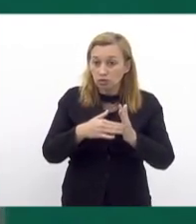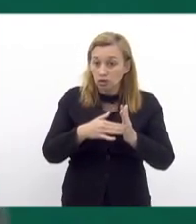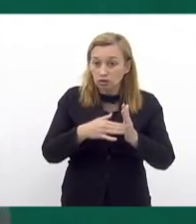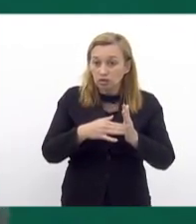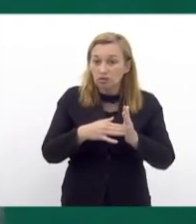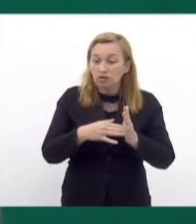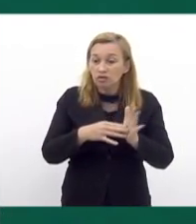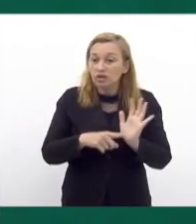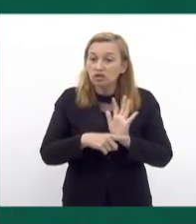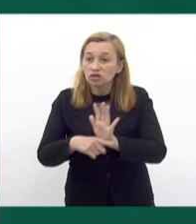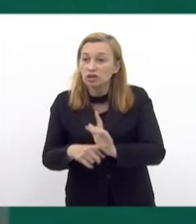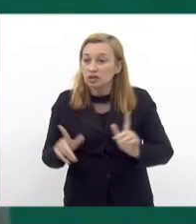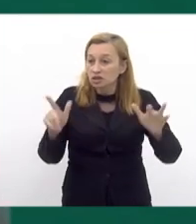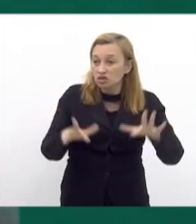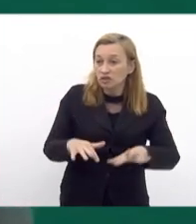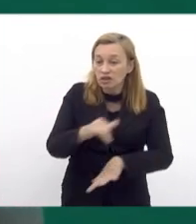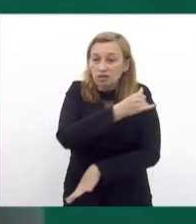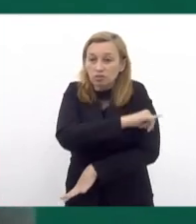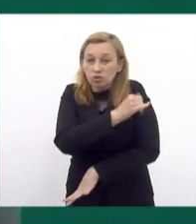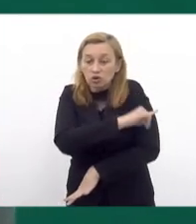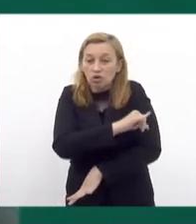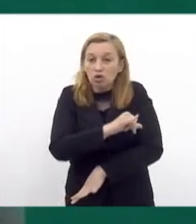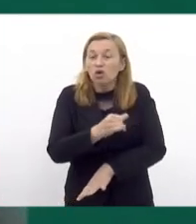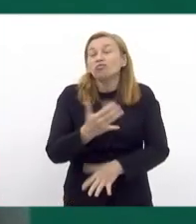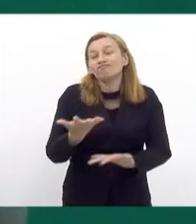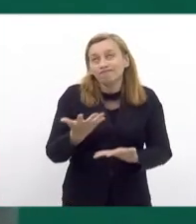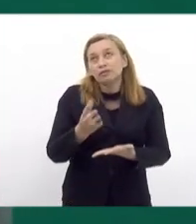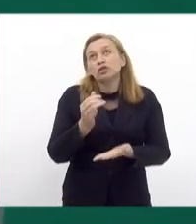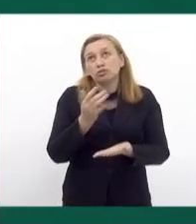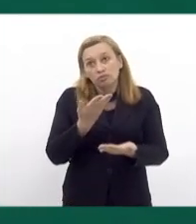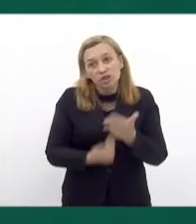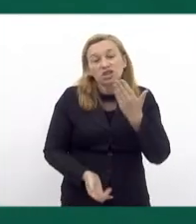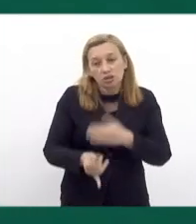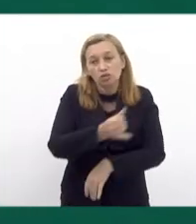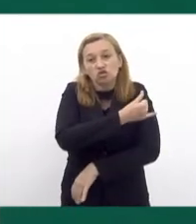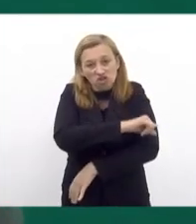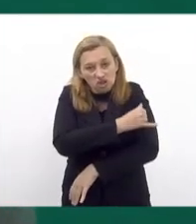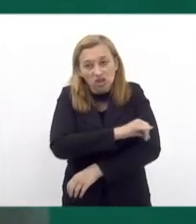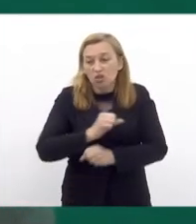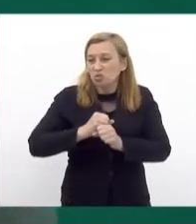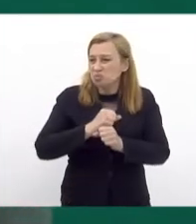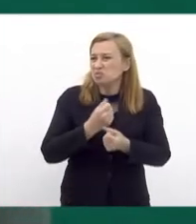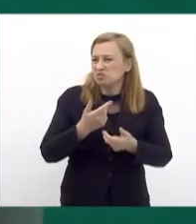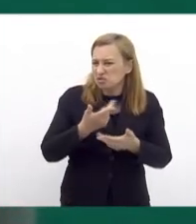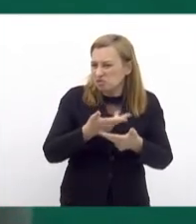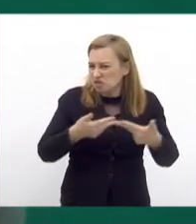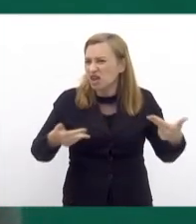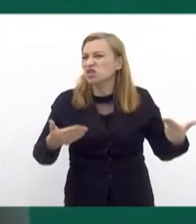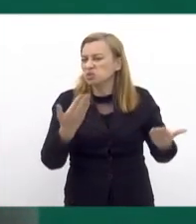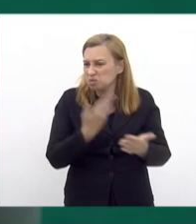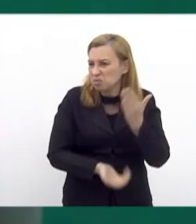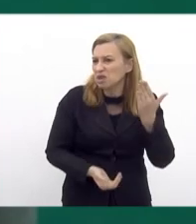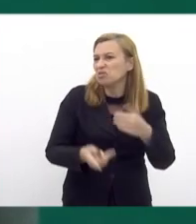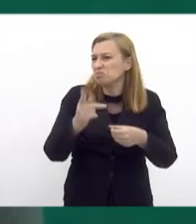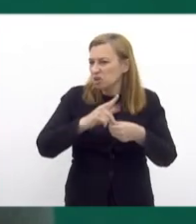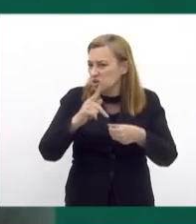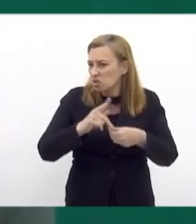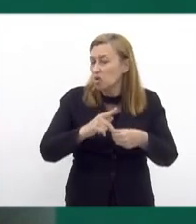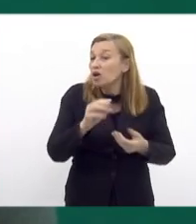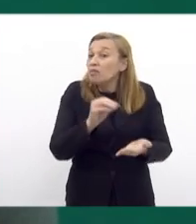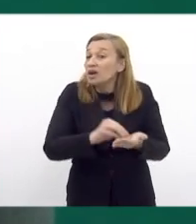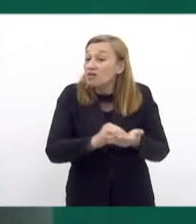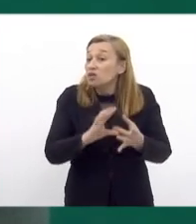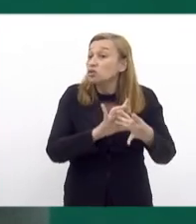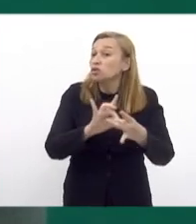essa diferença para o Rio de Janeiro. Eu acho que o Rio de Janeiro perdeu muito. Nós perdemos no petróleo, nós perdemos várias coisas, nós perdemos, acho que pela falta de